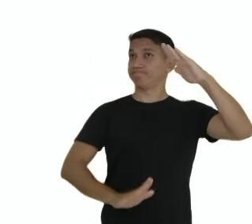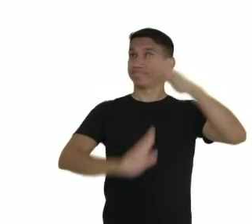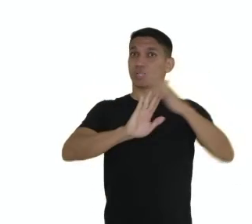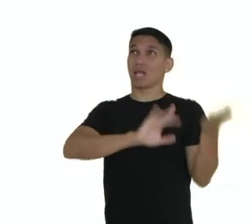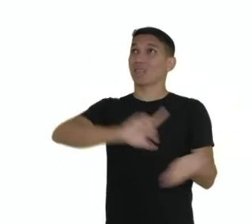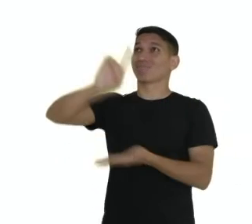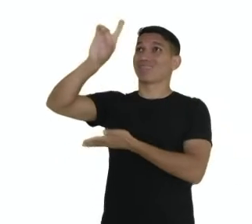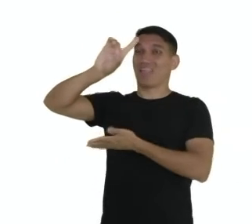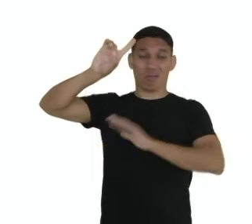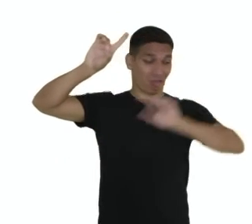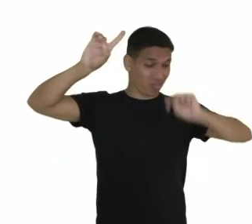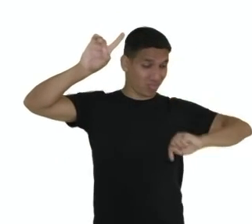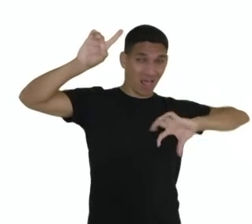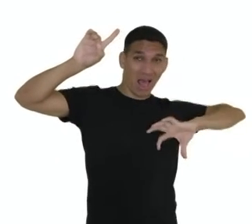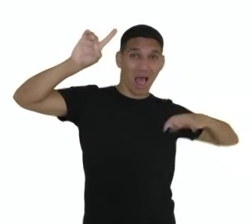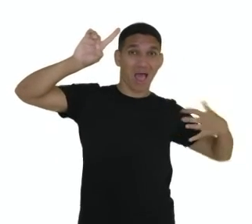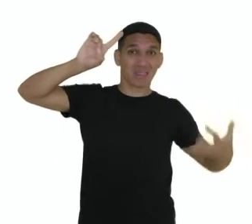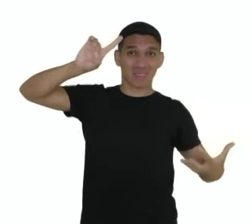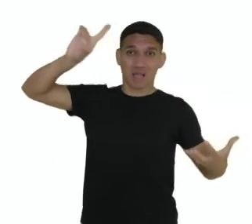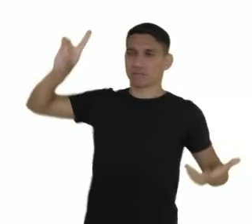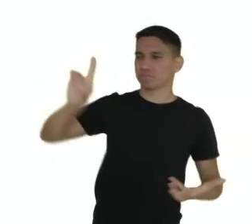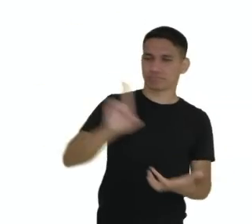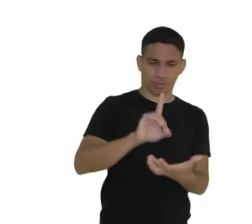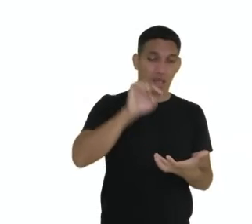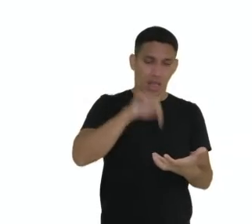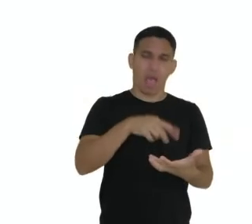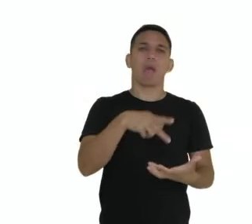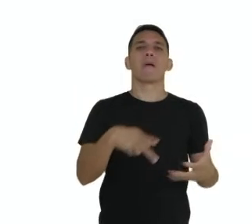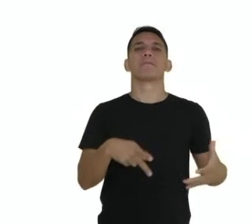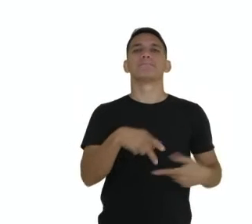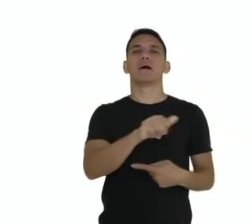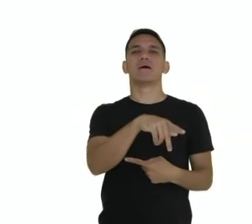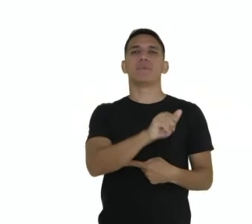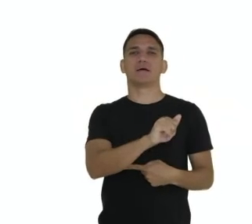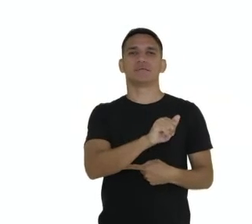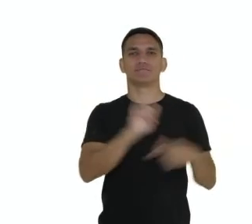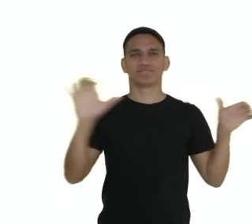Terra, Segundo a Igreja Católica, o Papa ele